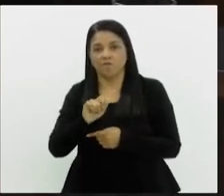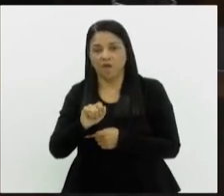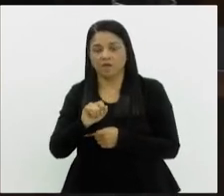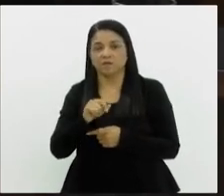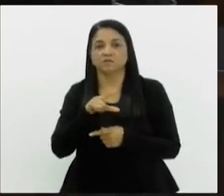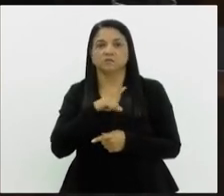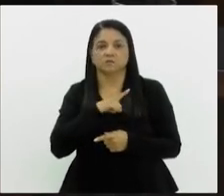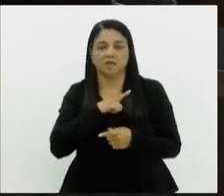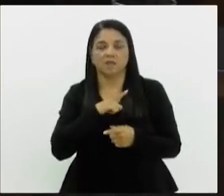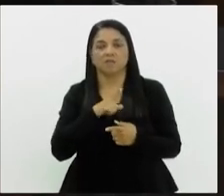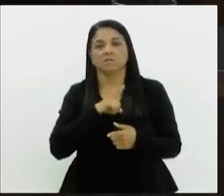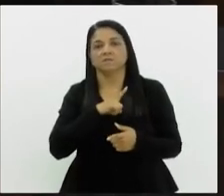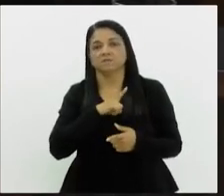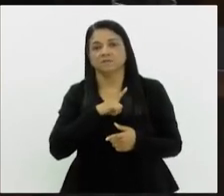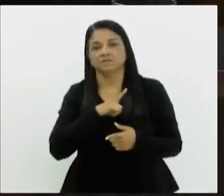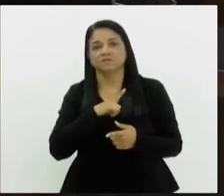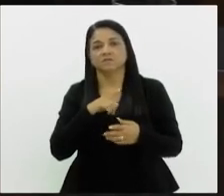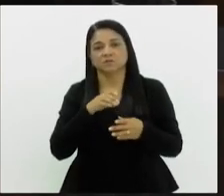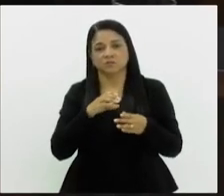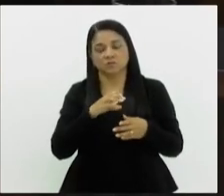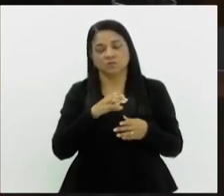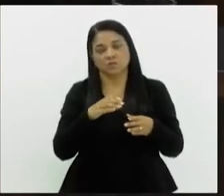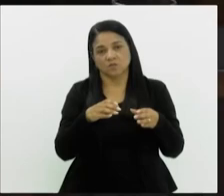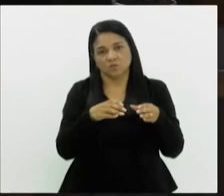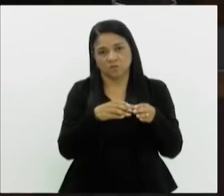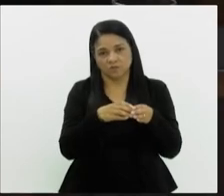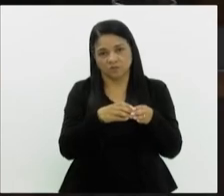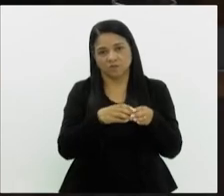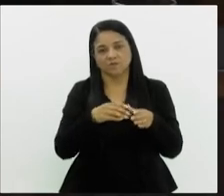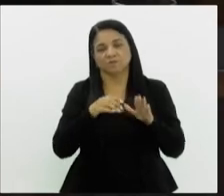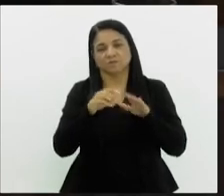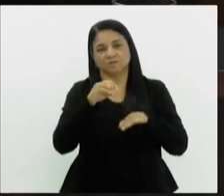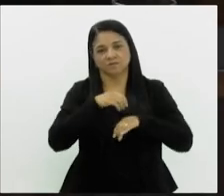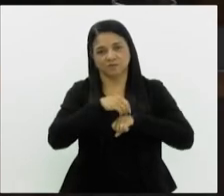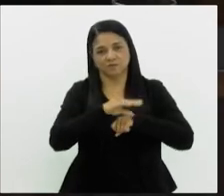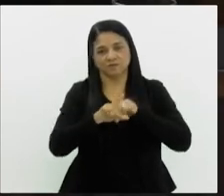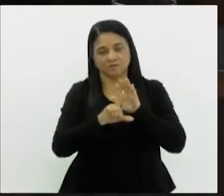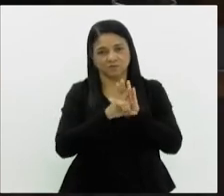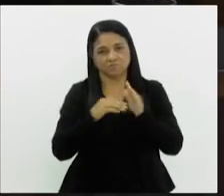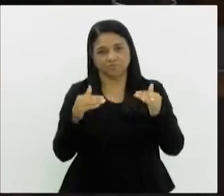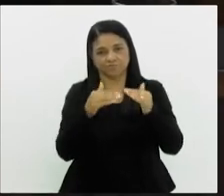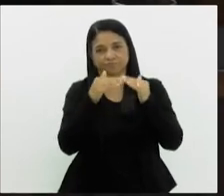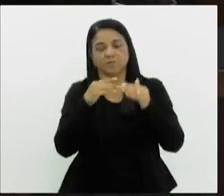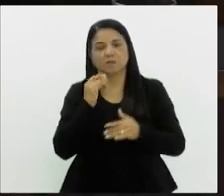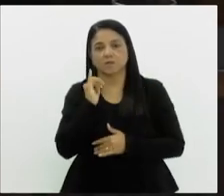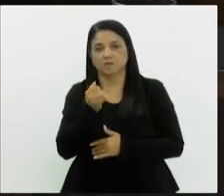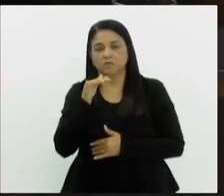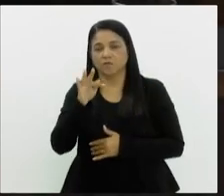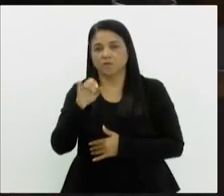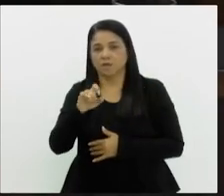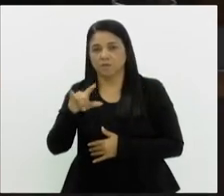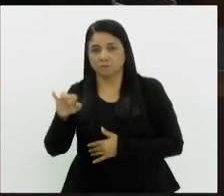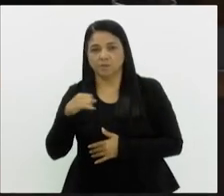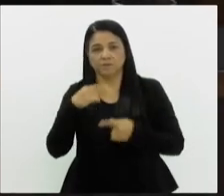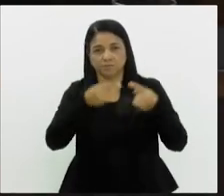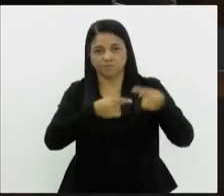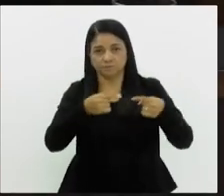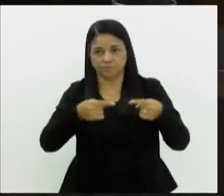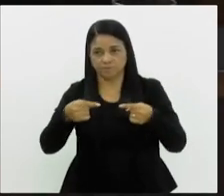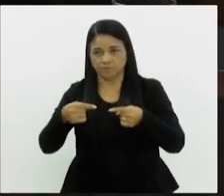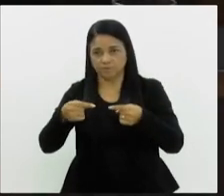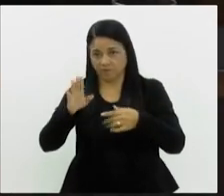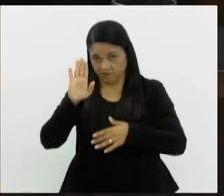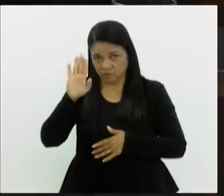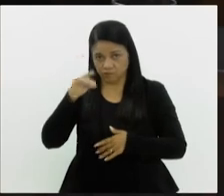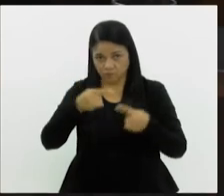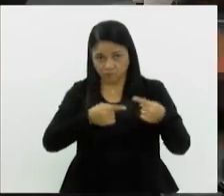vagos. Parecer das comissões de indicação legislativa favorável. Relator, deputado Felipe Soares. Em discussão. Não havendo quem... Para